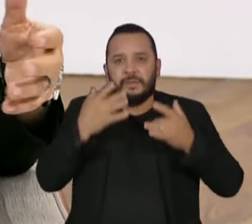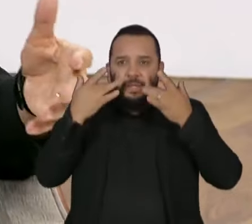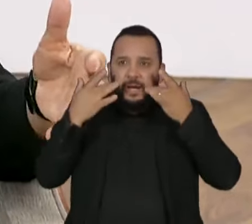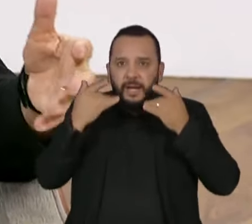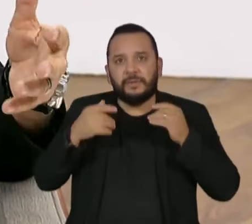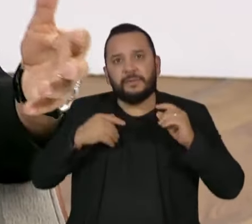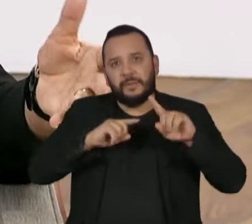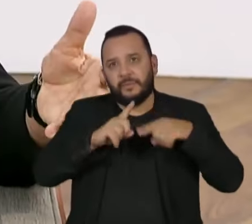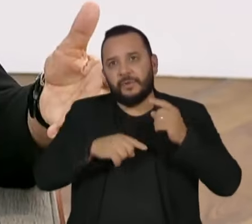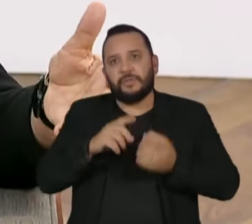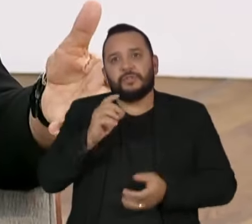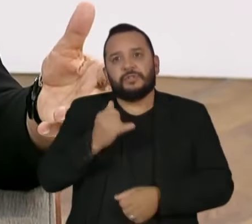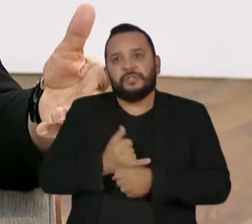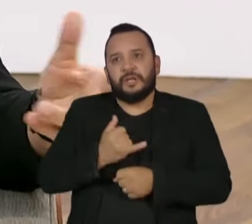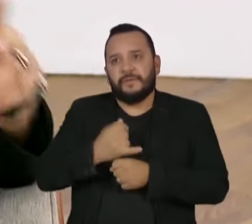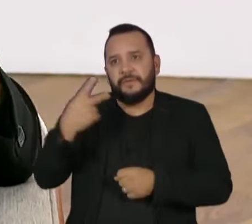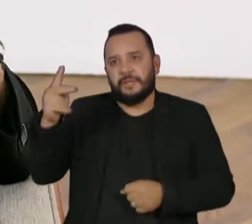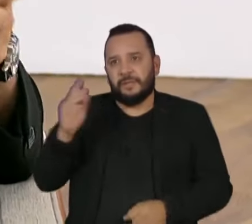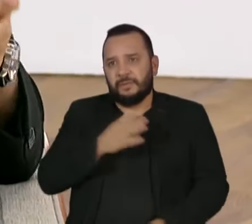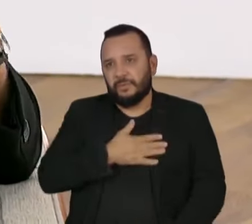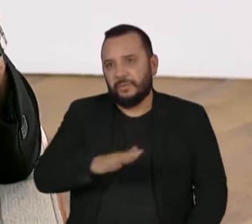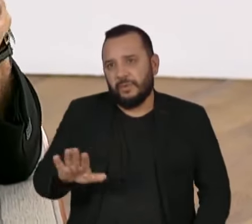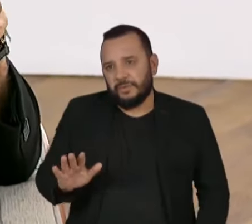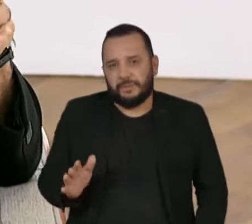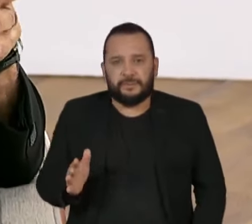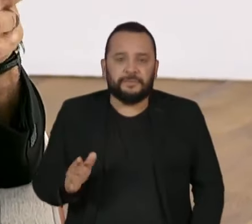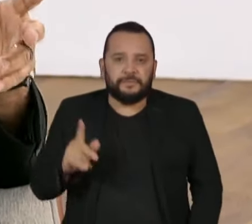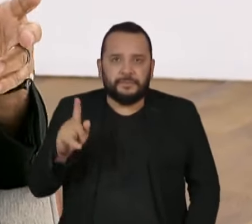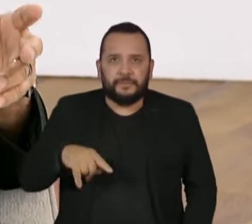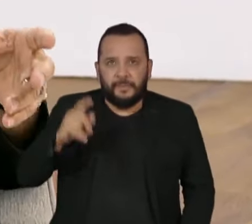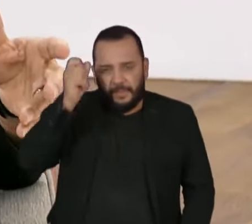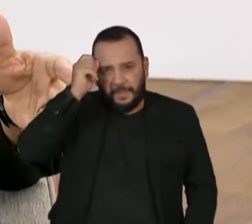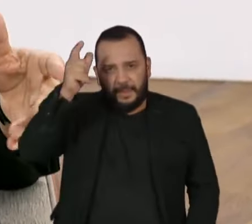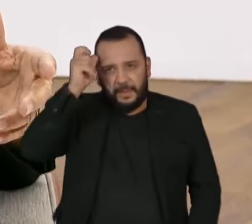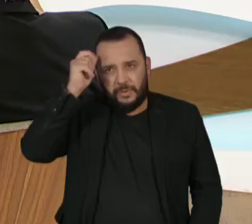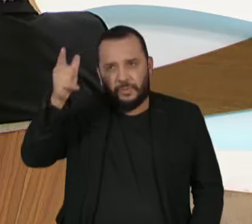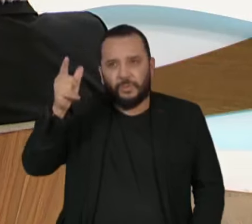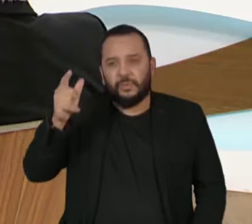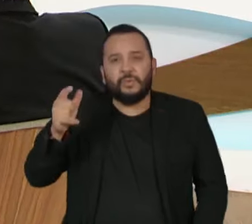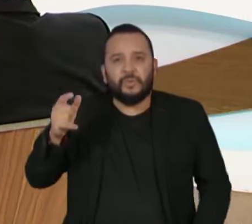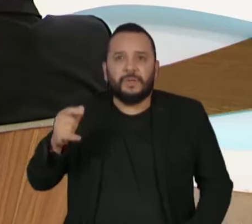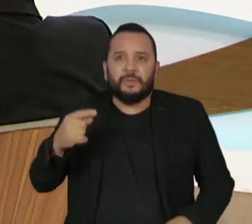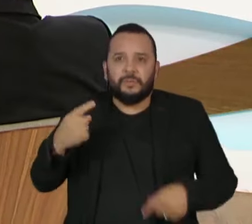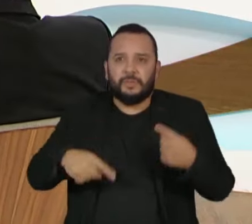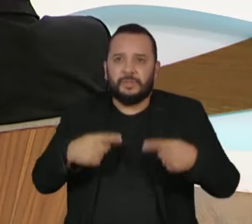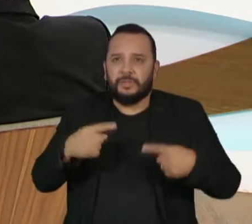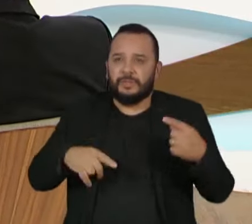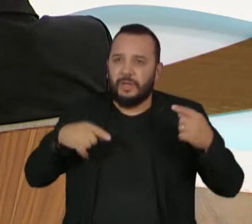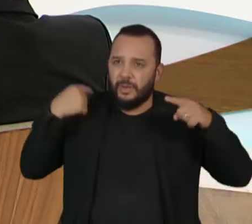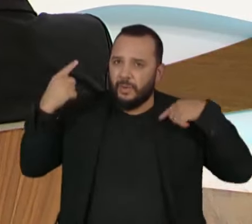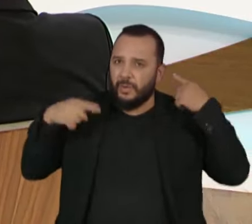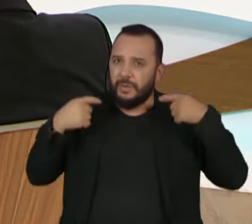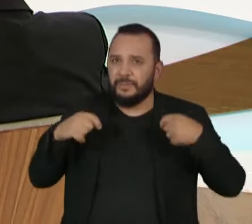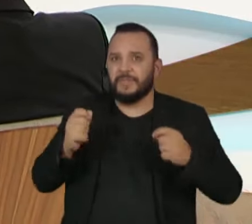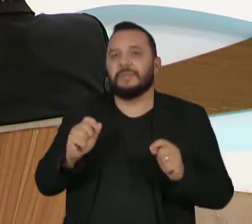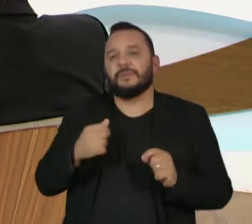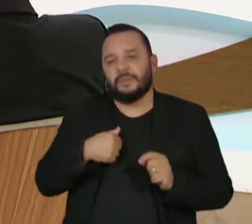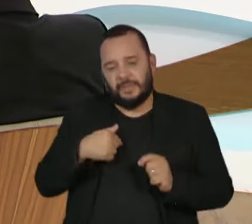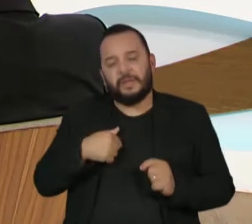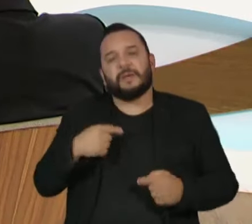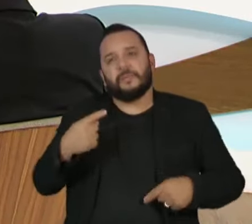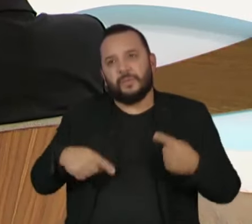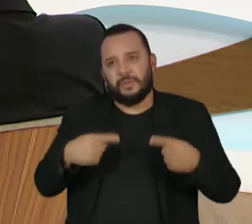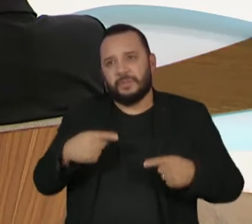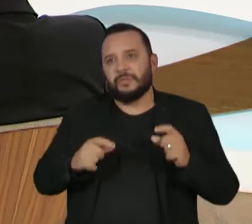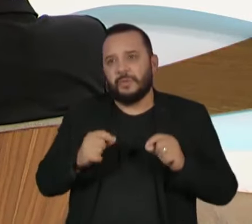goste. Então, é uma política cultural meio louca. Eu acho que a gente tinha que lutar por uma política de Estado